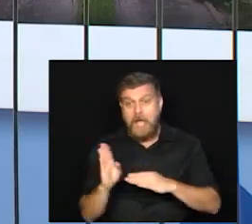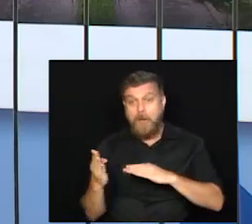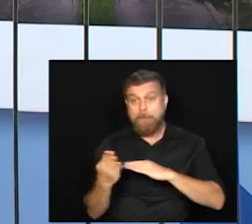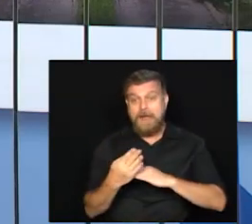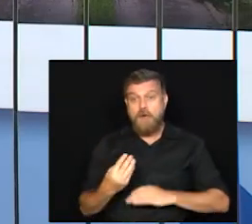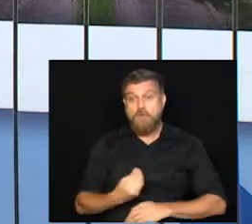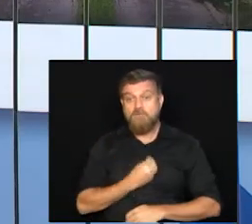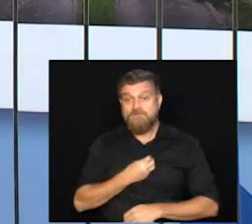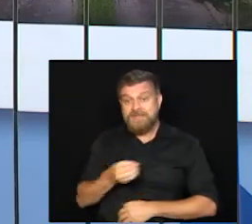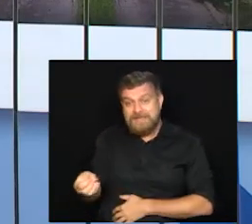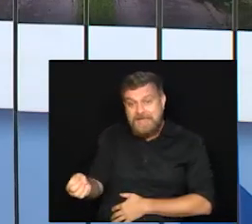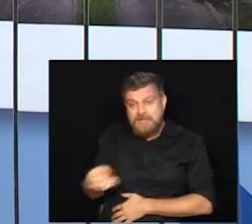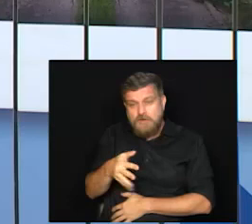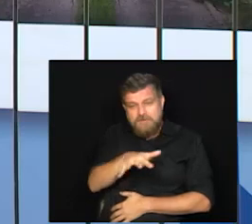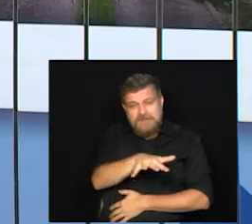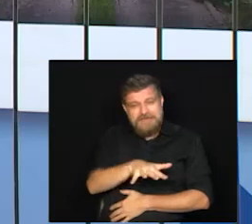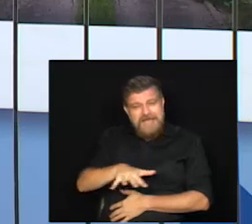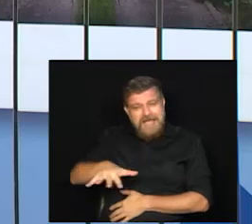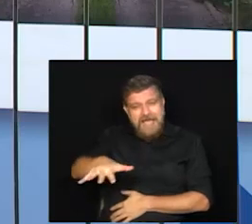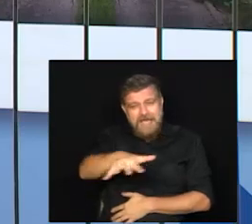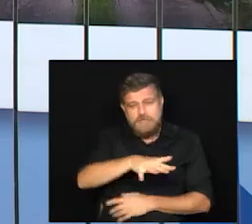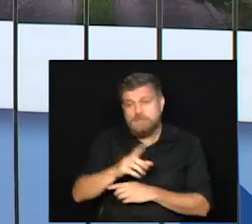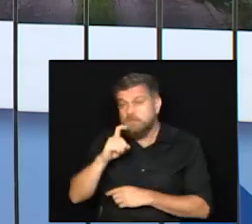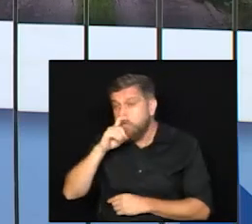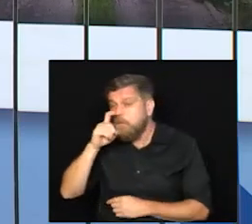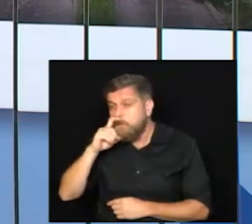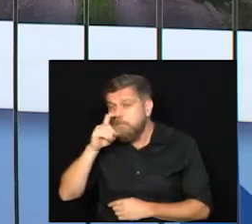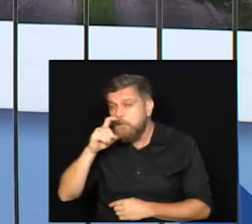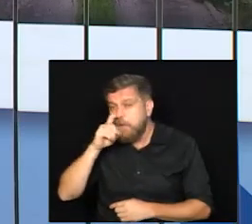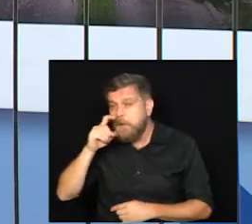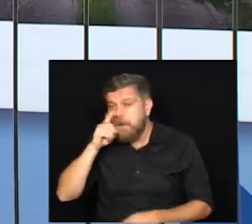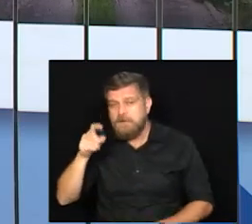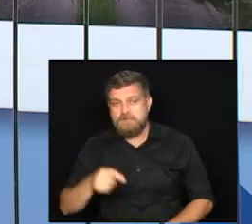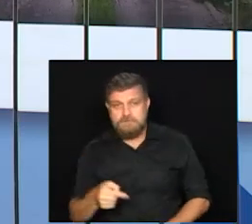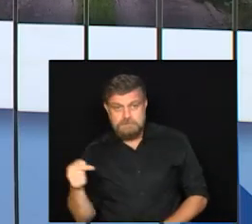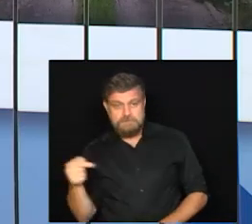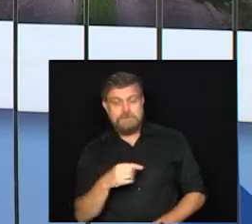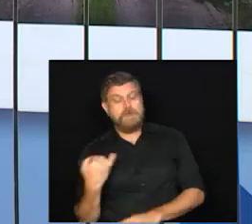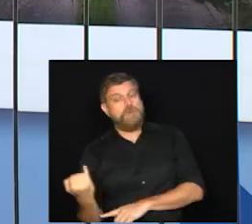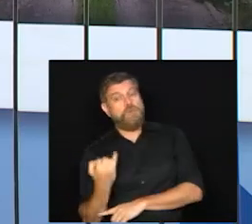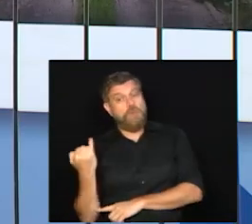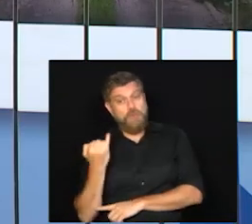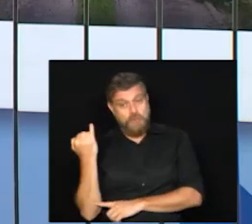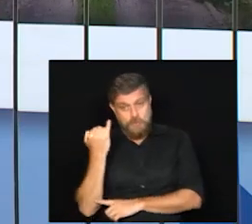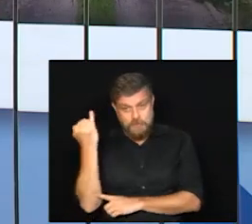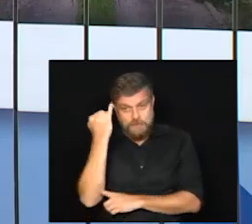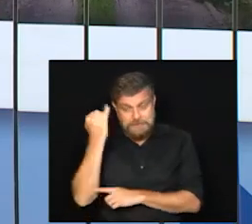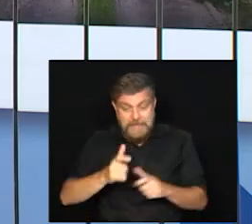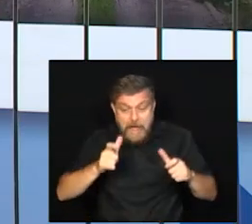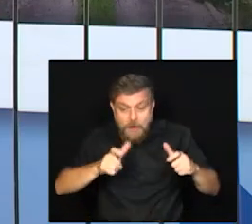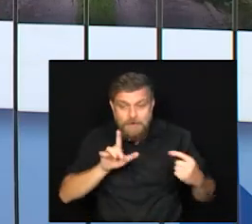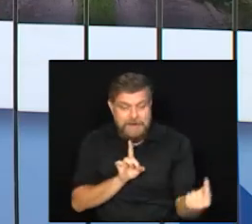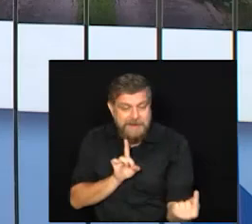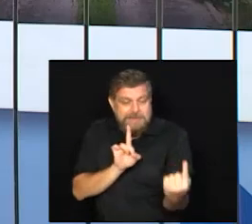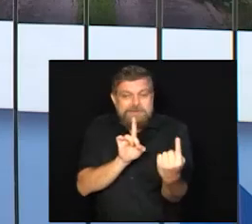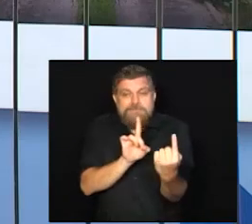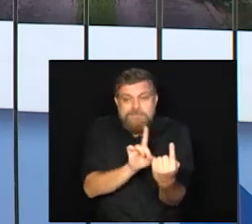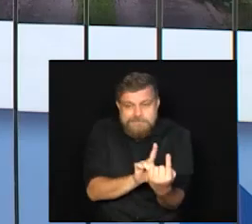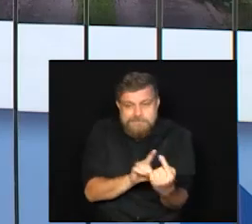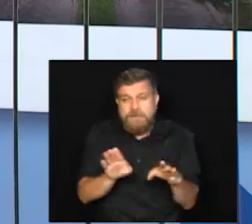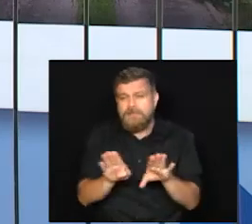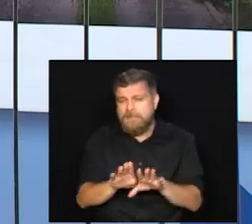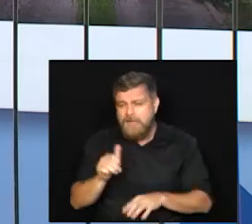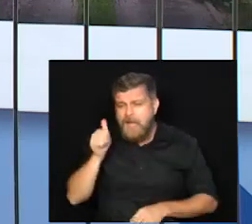região do Ouro Verde, né? E que é um importante agora local de atendimento também